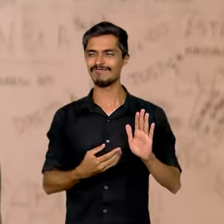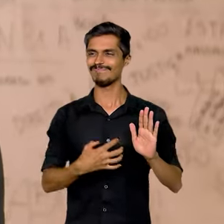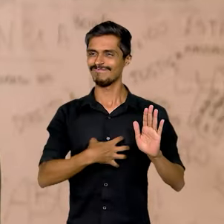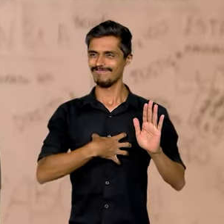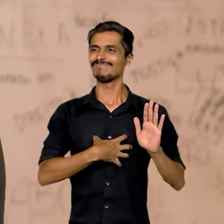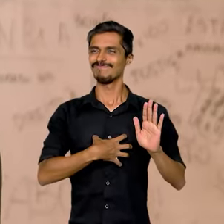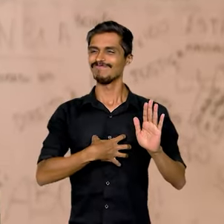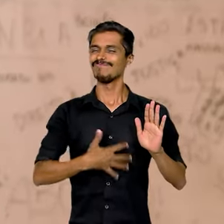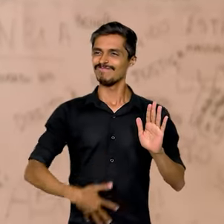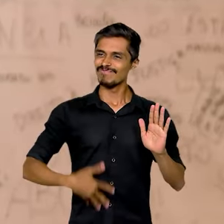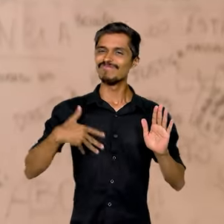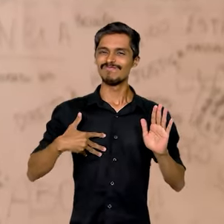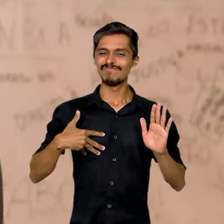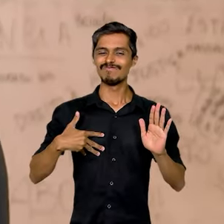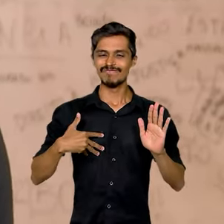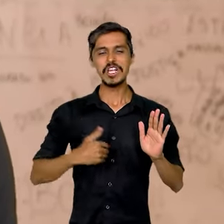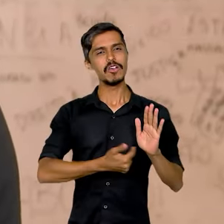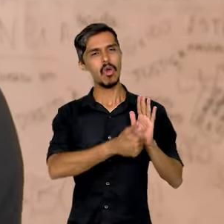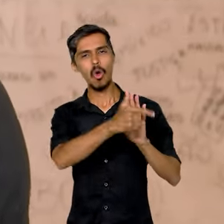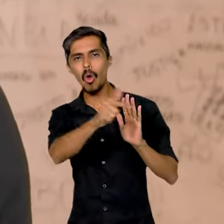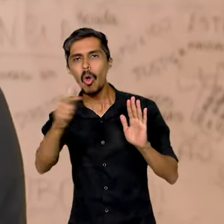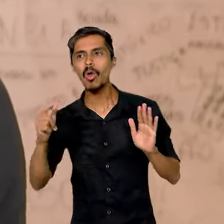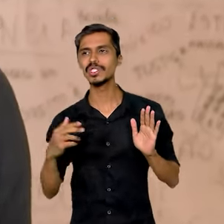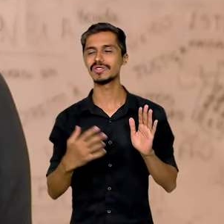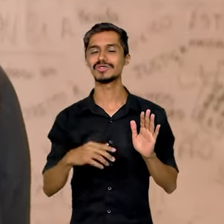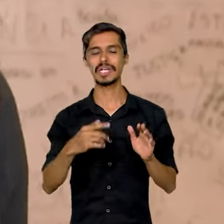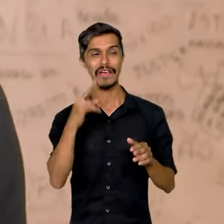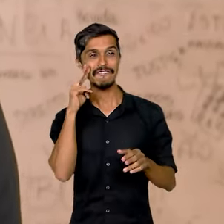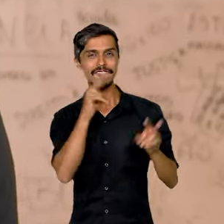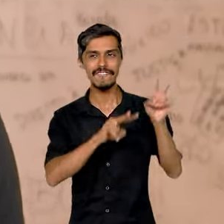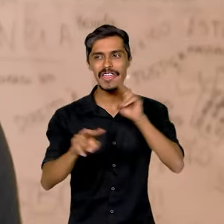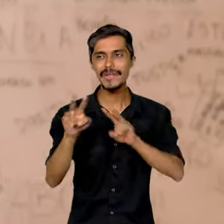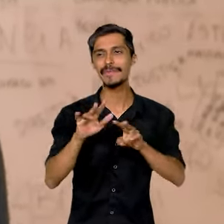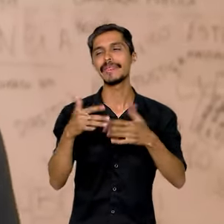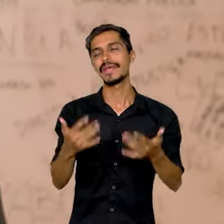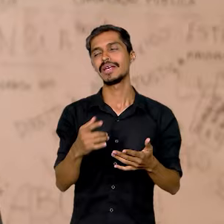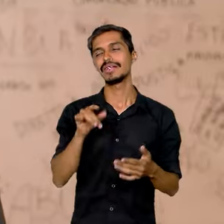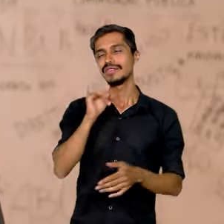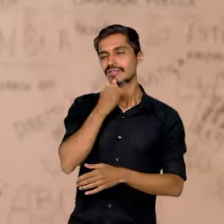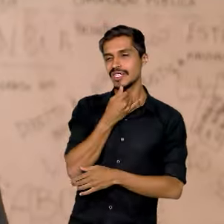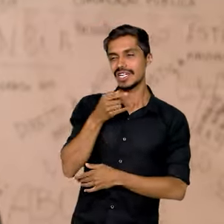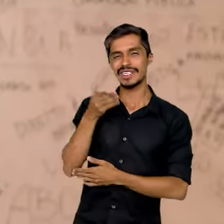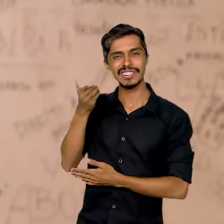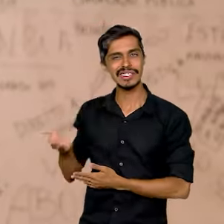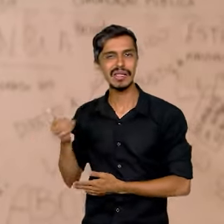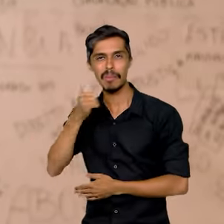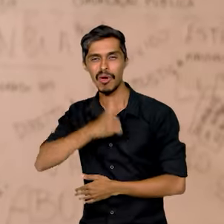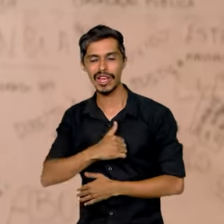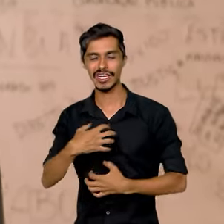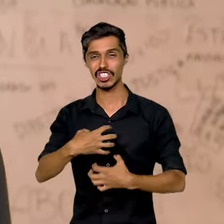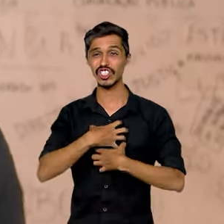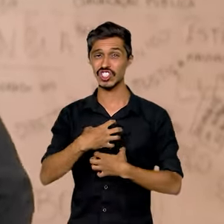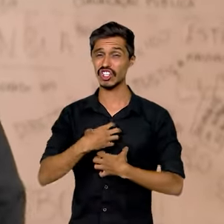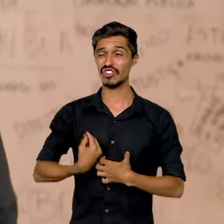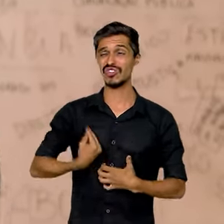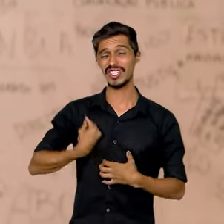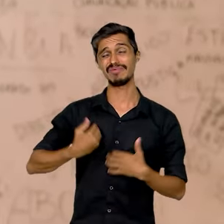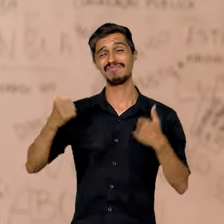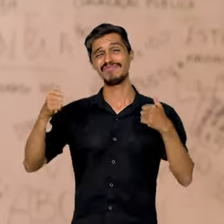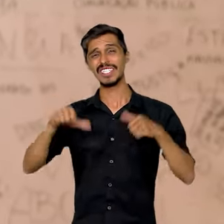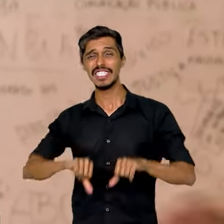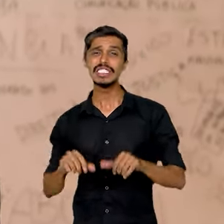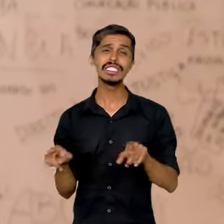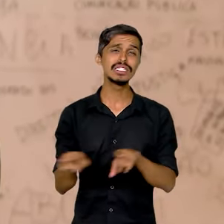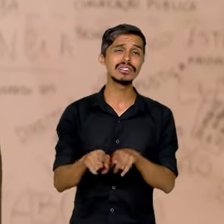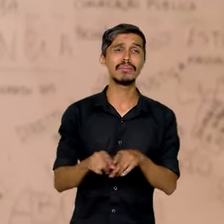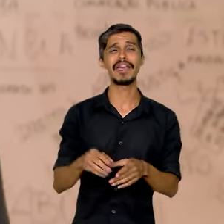assim, orgulhosa, além de todos os outros, porque a gente sabe que, infelizmente, essas mulheres ficam e as suas situações também de desigualdade,